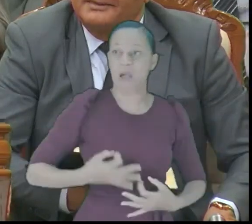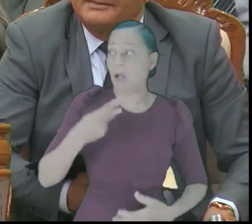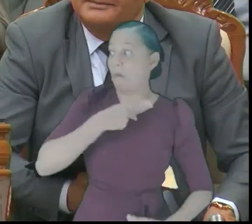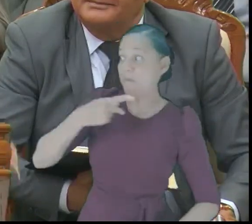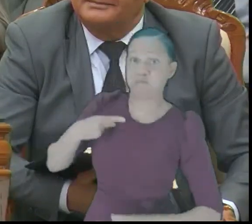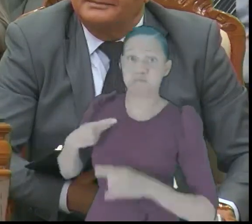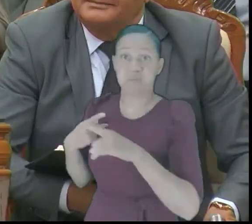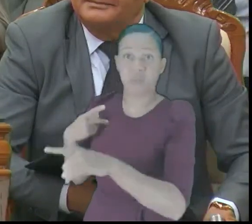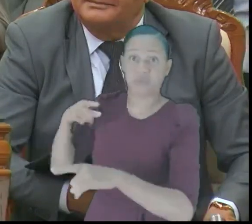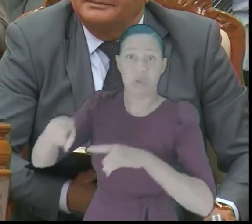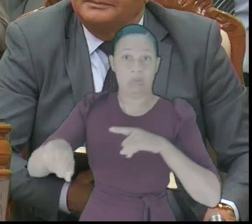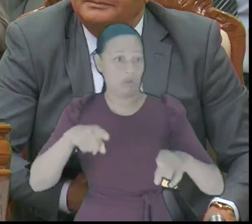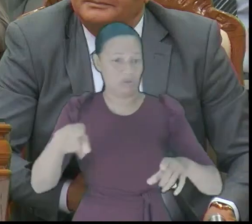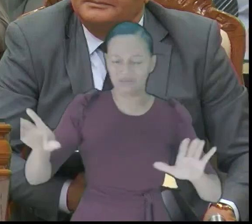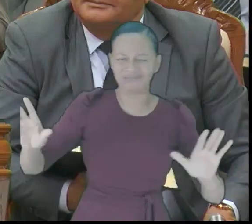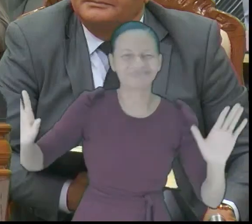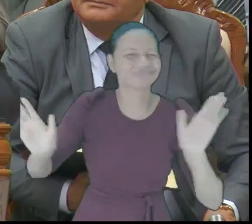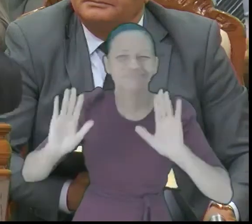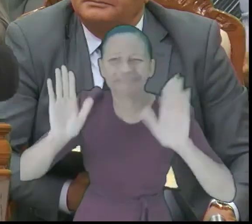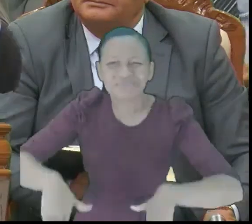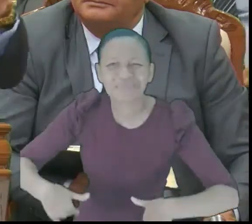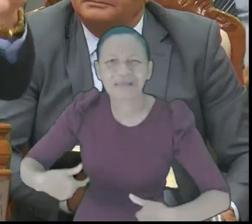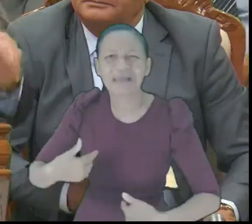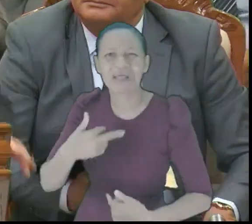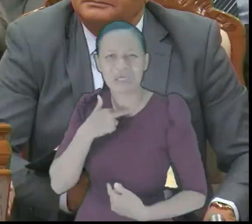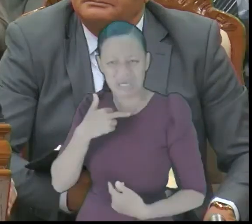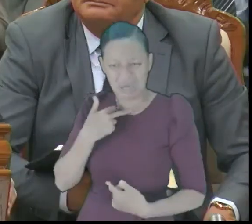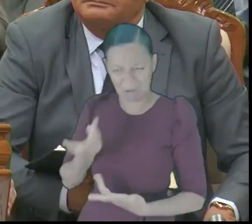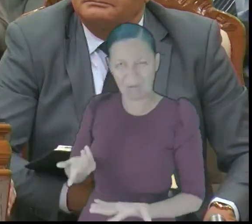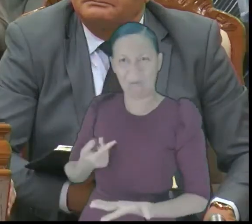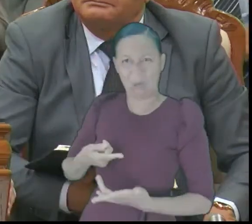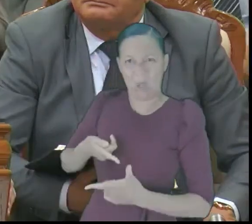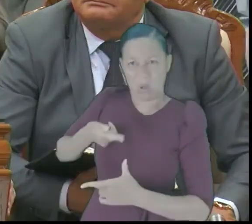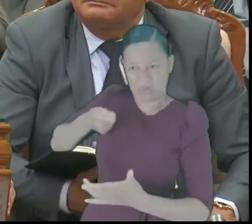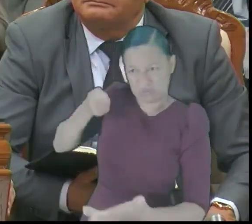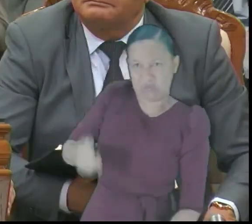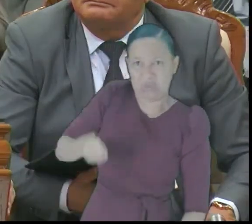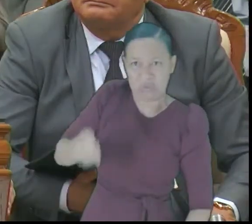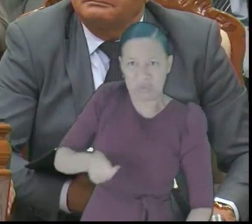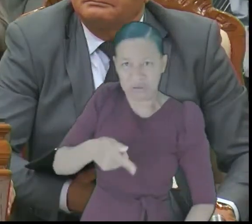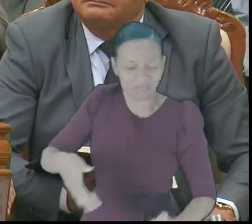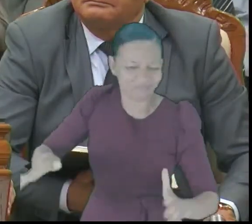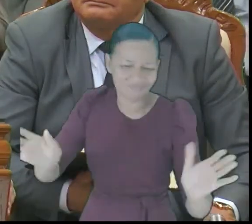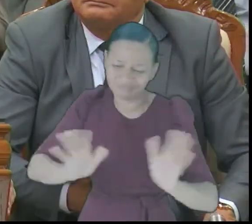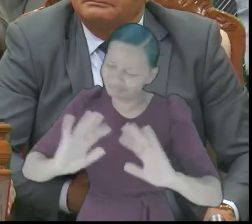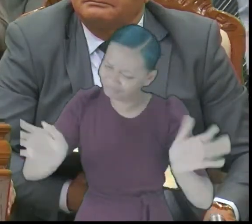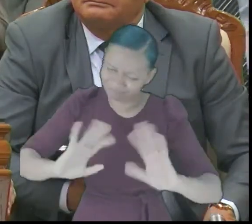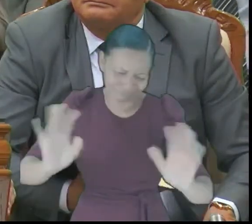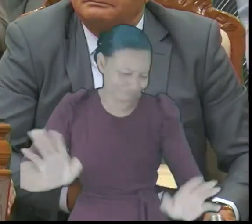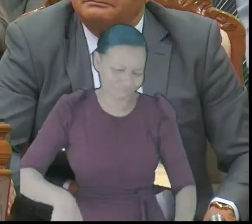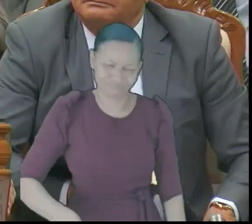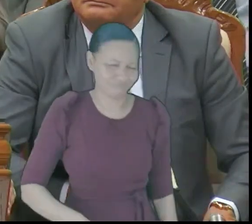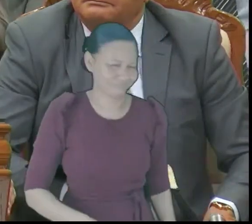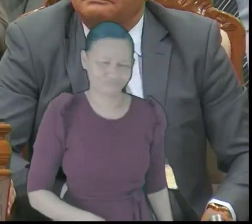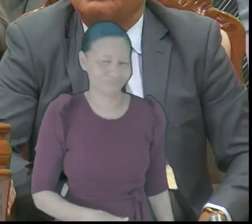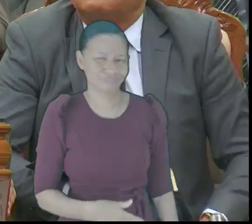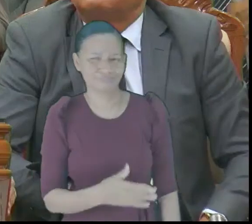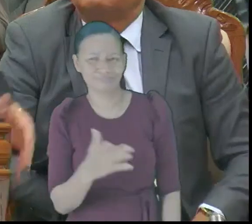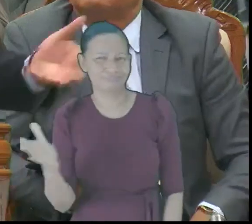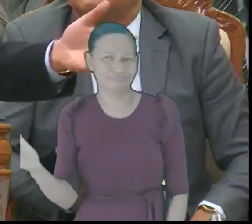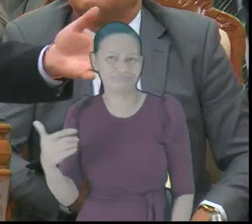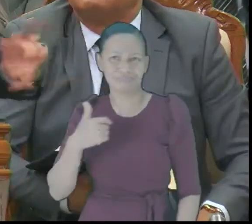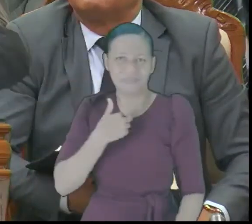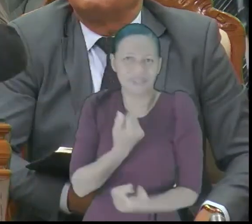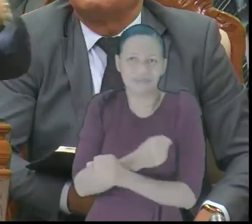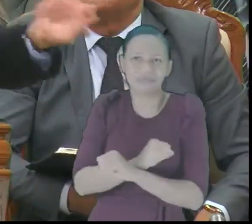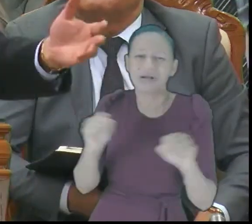pastor. Que pastor que nada, irmão? E eu posso com esse povo? Posso não, irmão. Posso não. Não posso